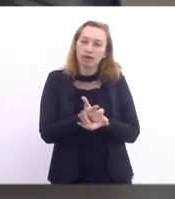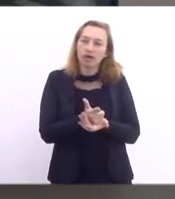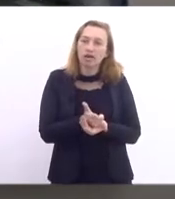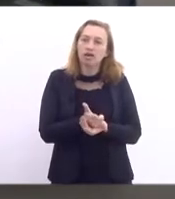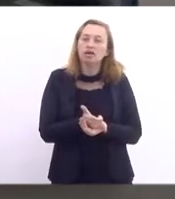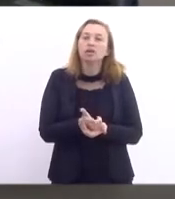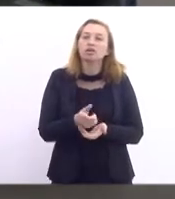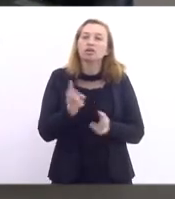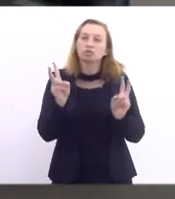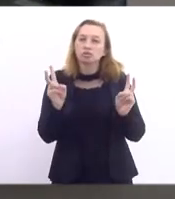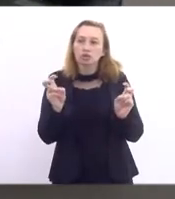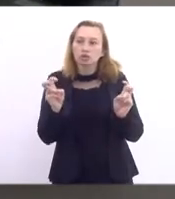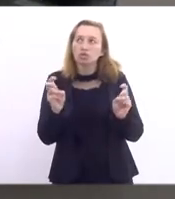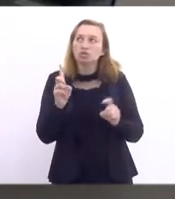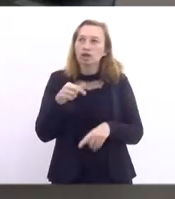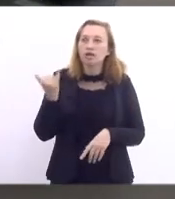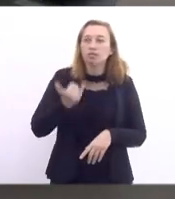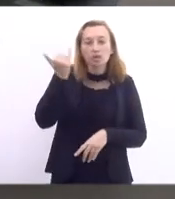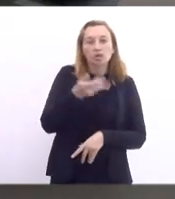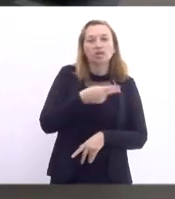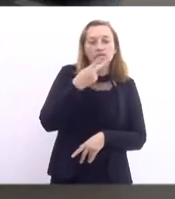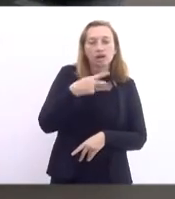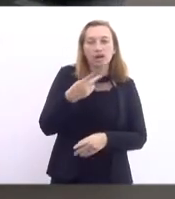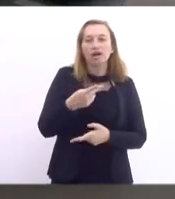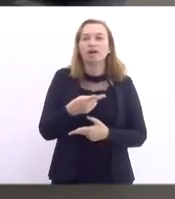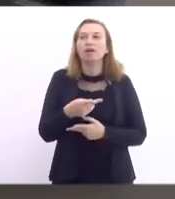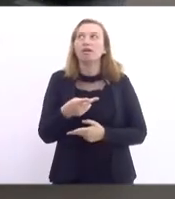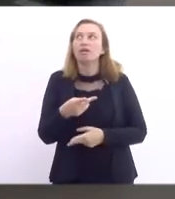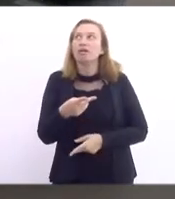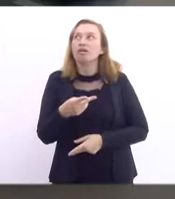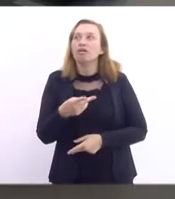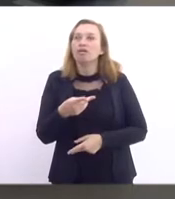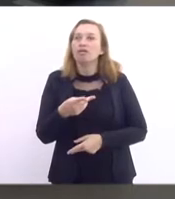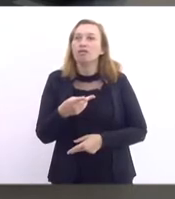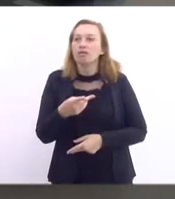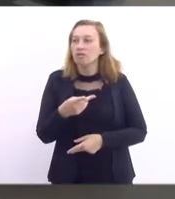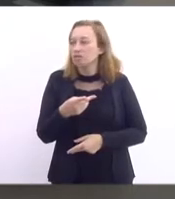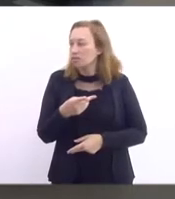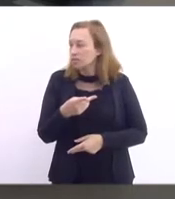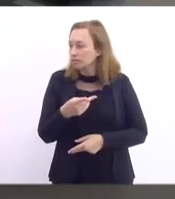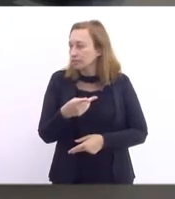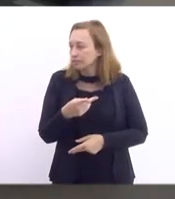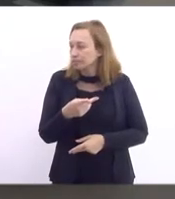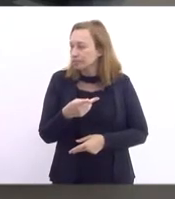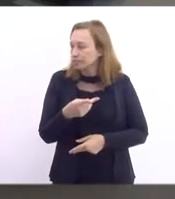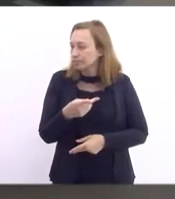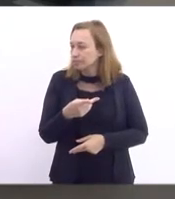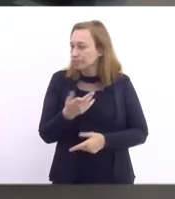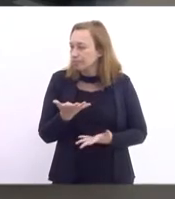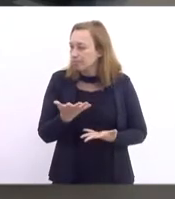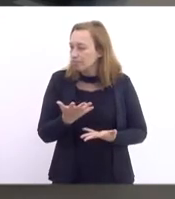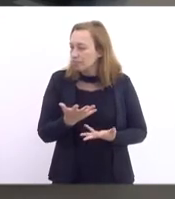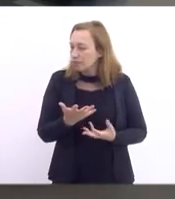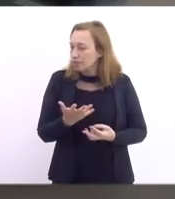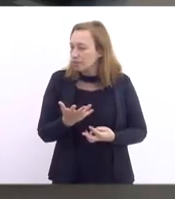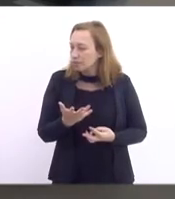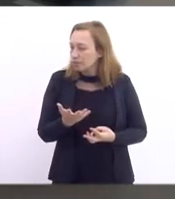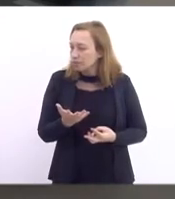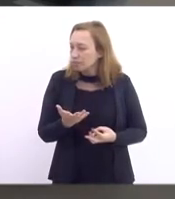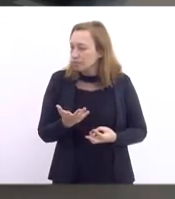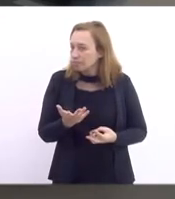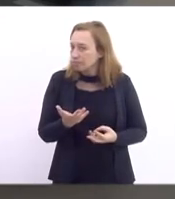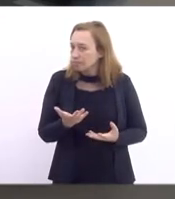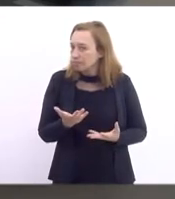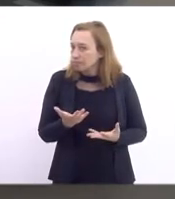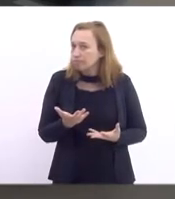é uma questão acho que o importante fazer um G1 é um parênteses aqui é